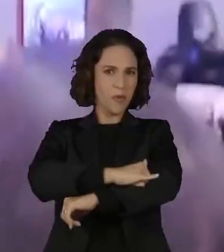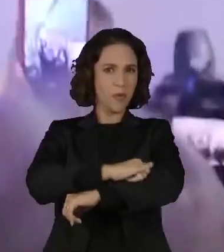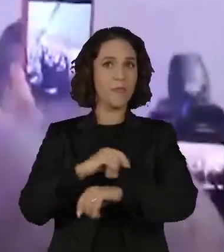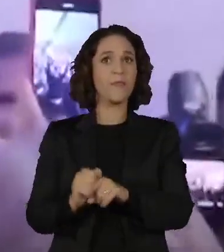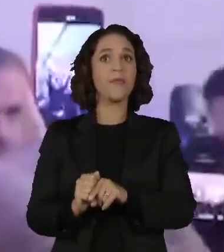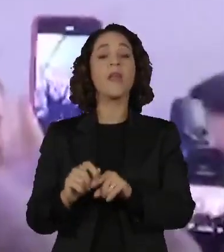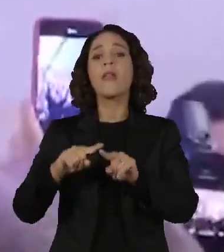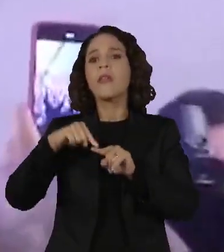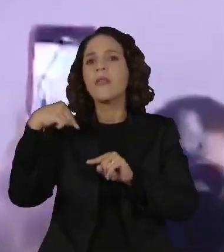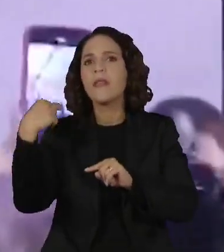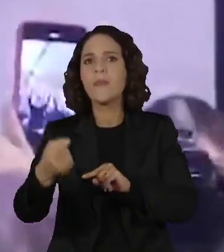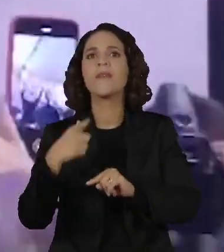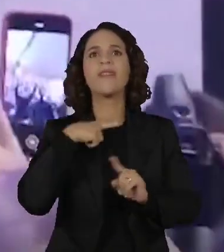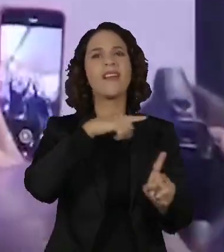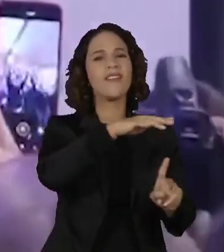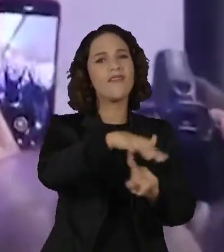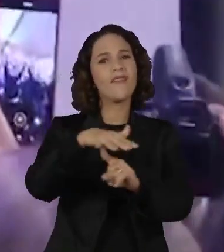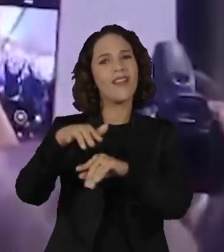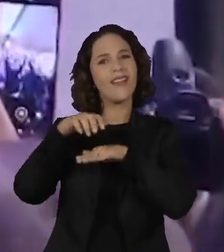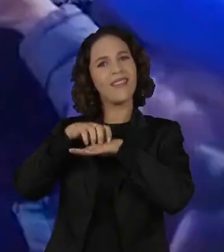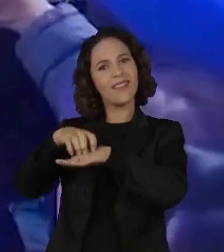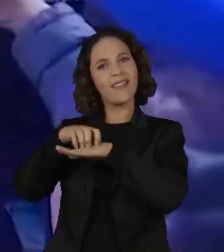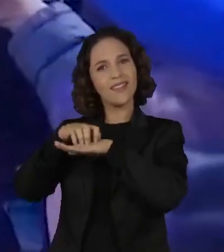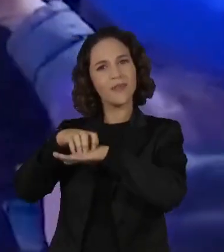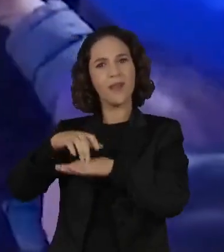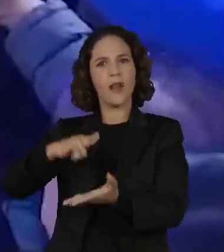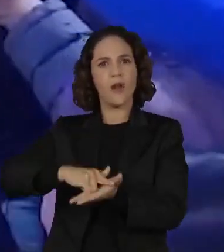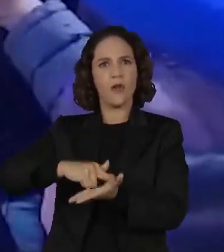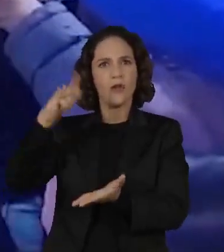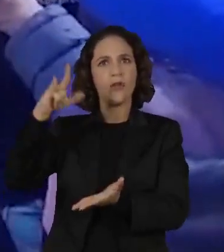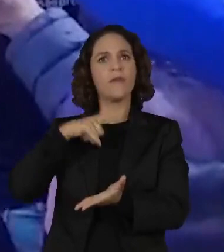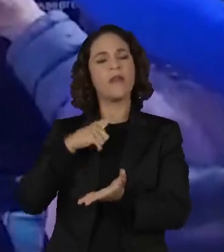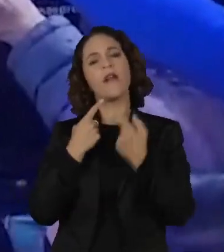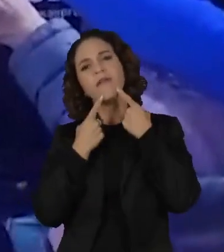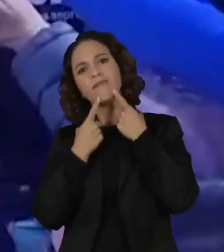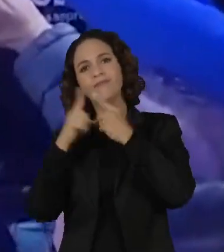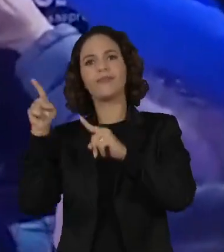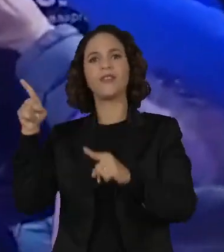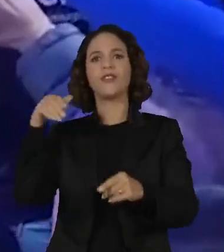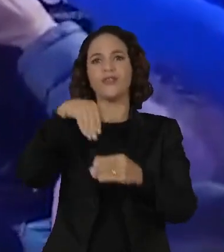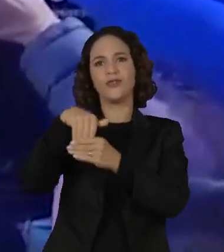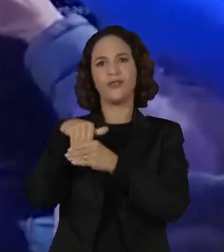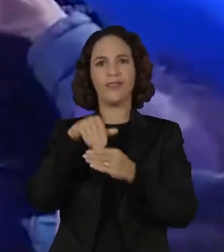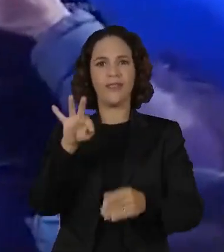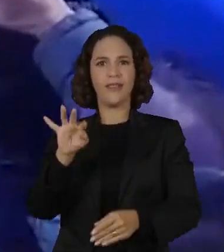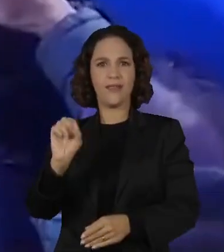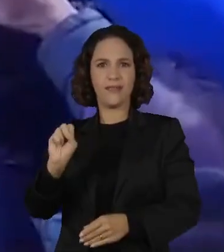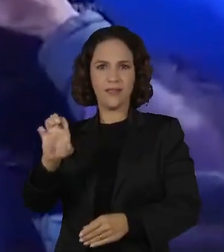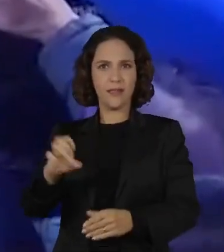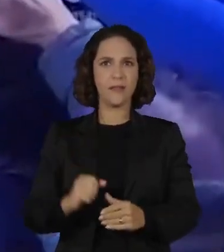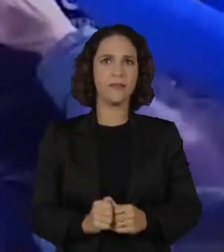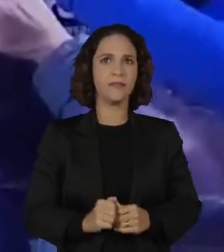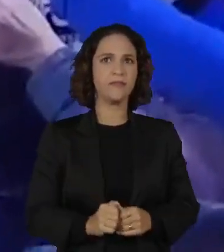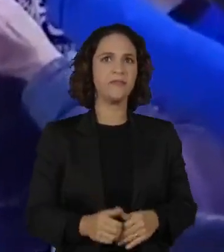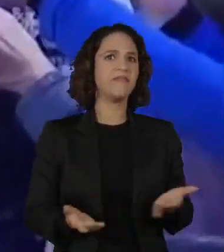participou de uma feira de transporte e Logística e criticou o julgamento no TSE